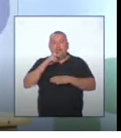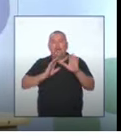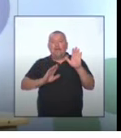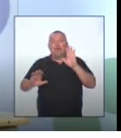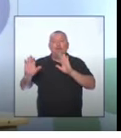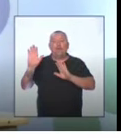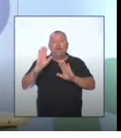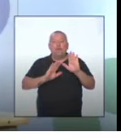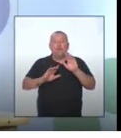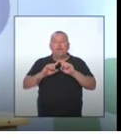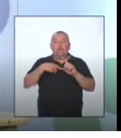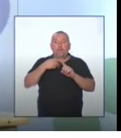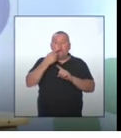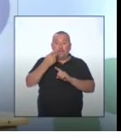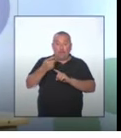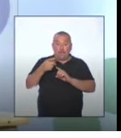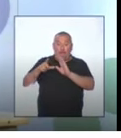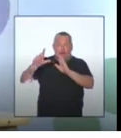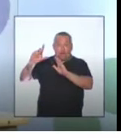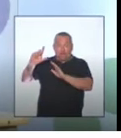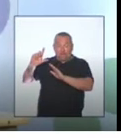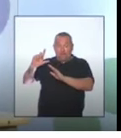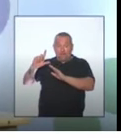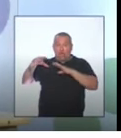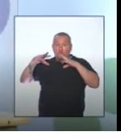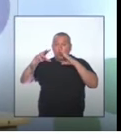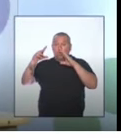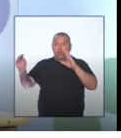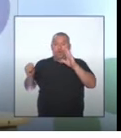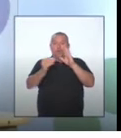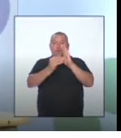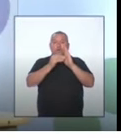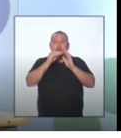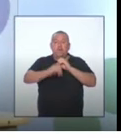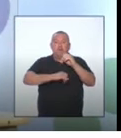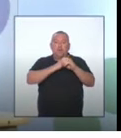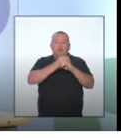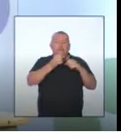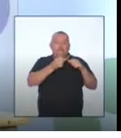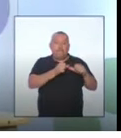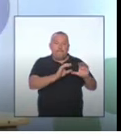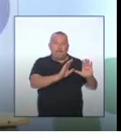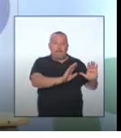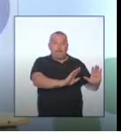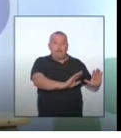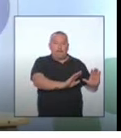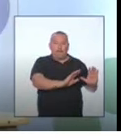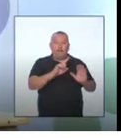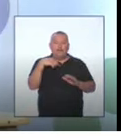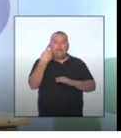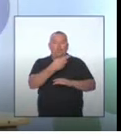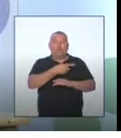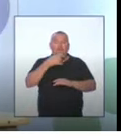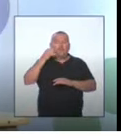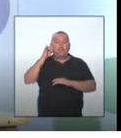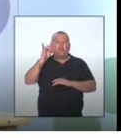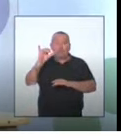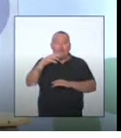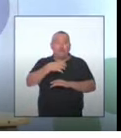cuidado. Como eu disse lá atrás, tudo que nós colocamos na internet, ela fica na internet. Então, nós devemos evitar